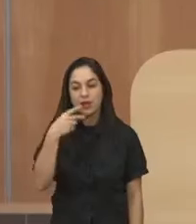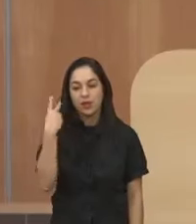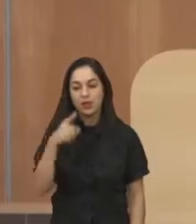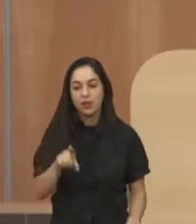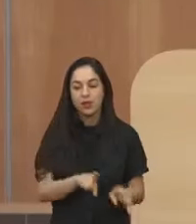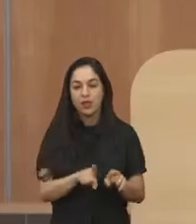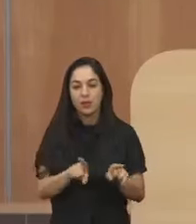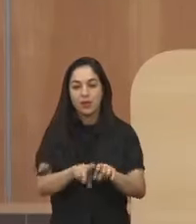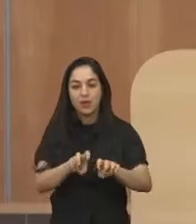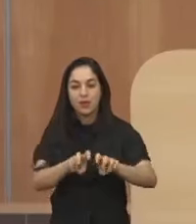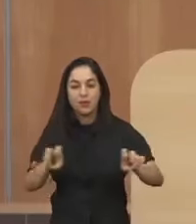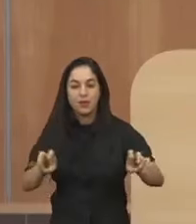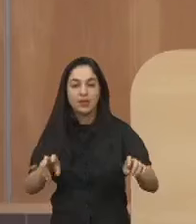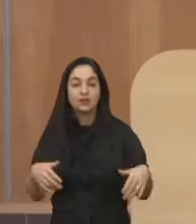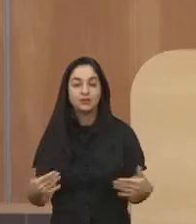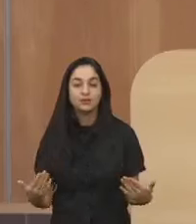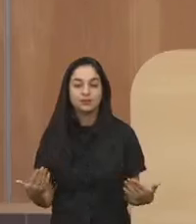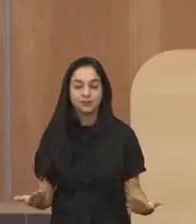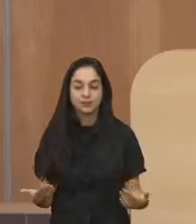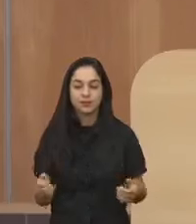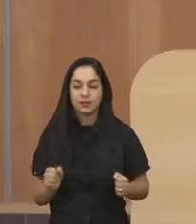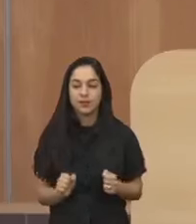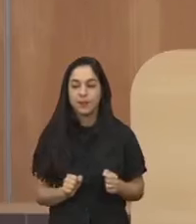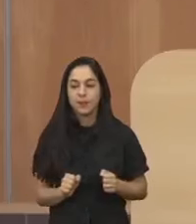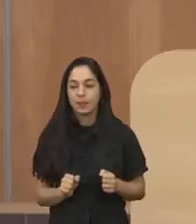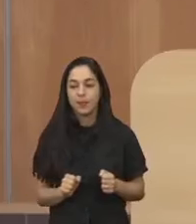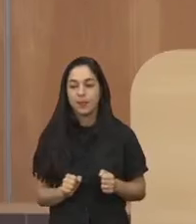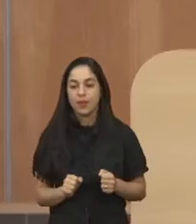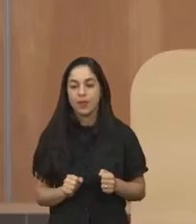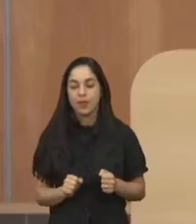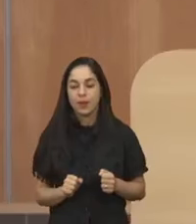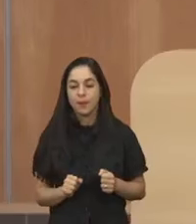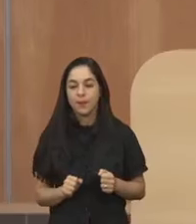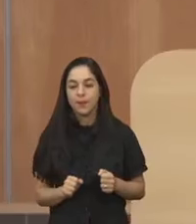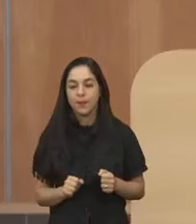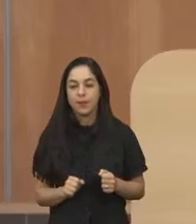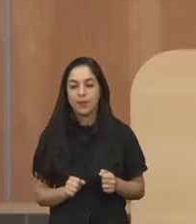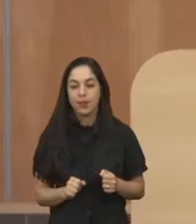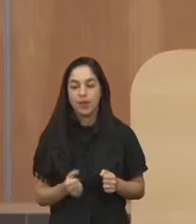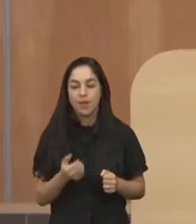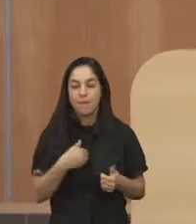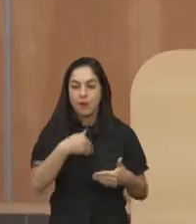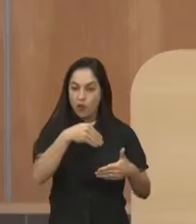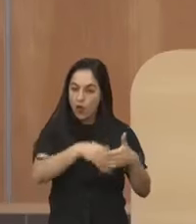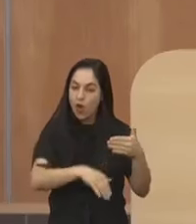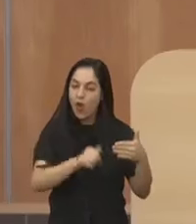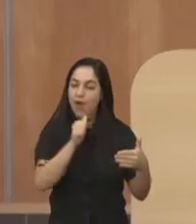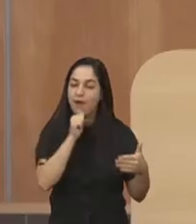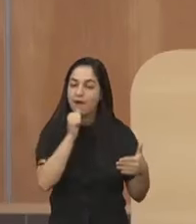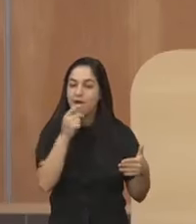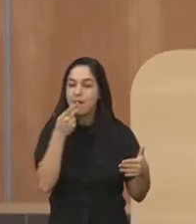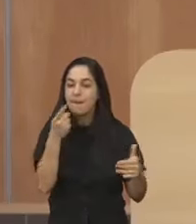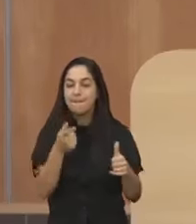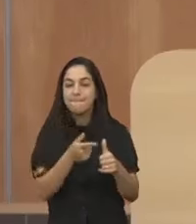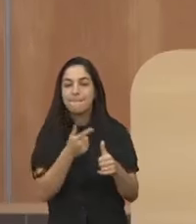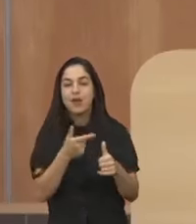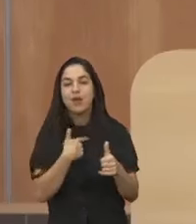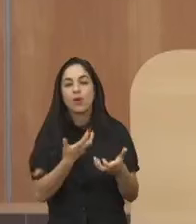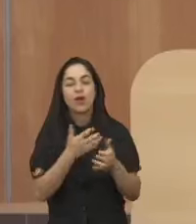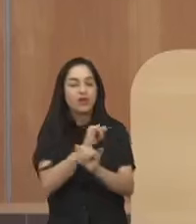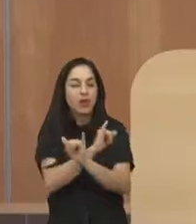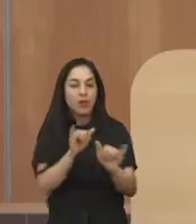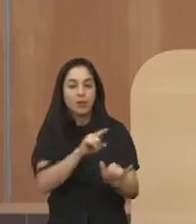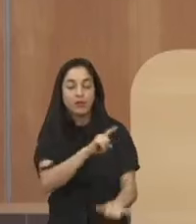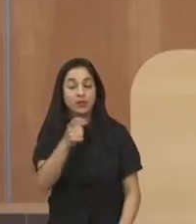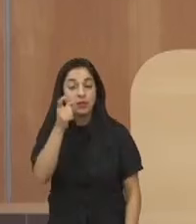mesa, como de costume. Eu quero, antes de anunciar meu voto, eu quero falar para vocês que nos assistem aí de casa, você que acompanha